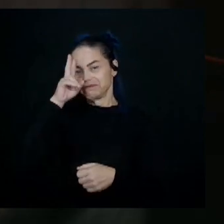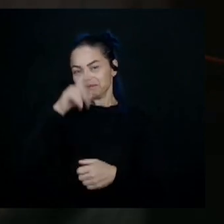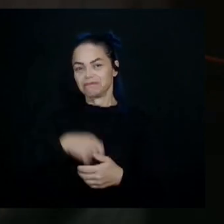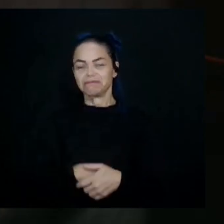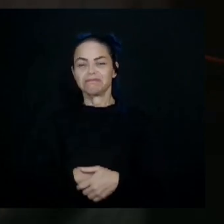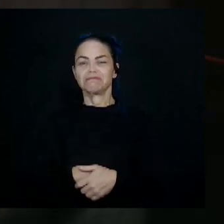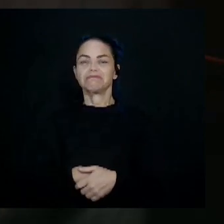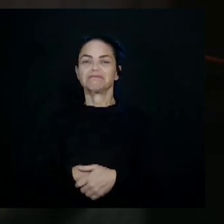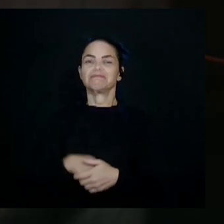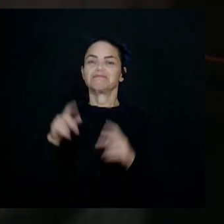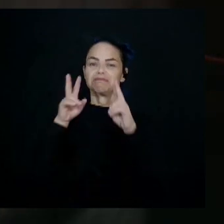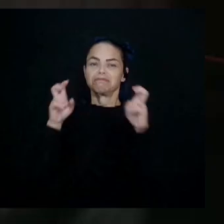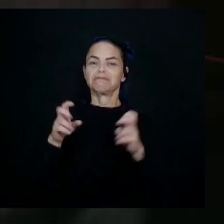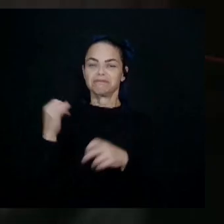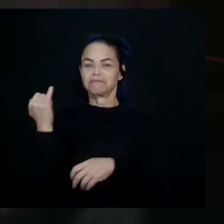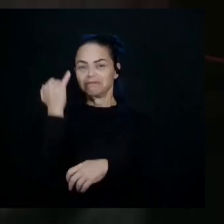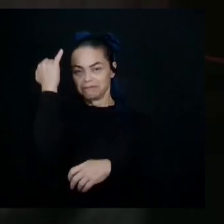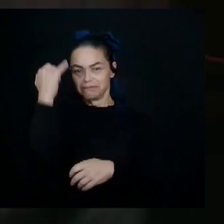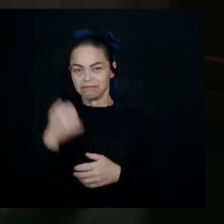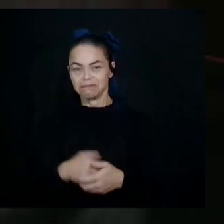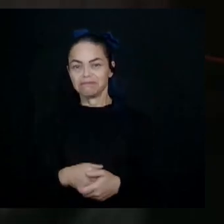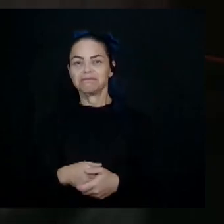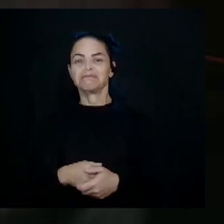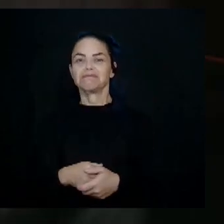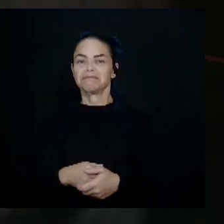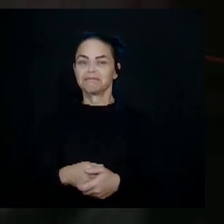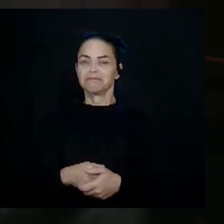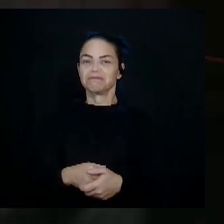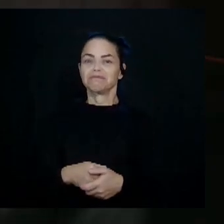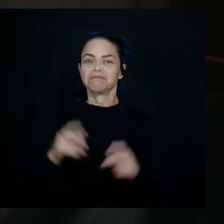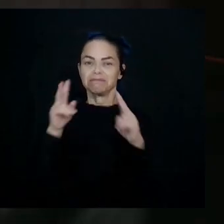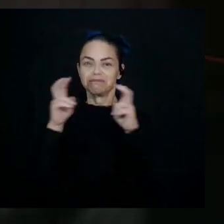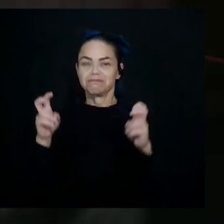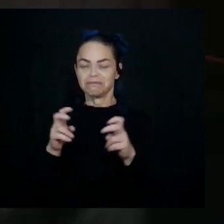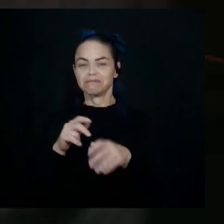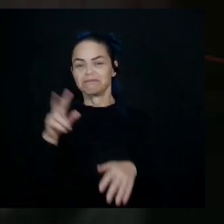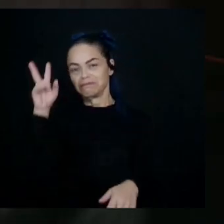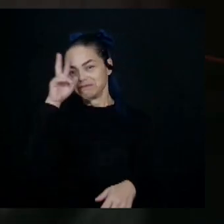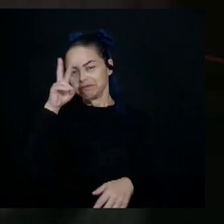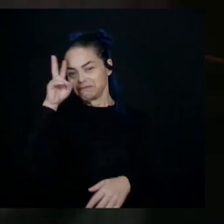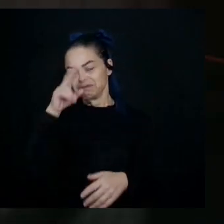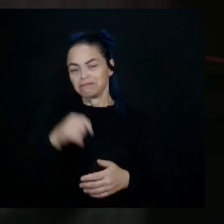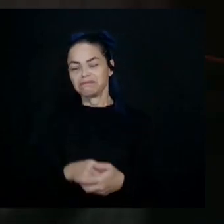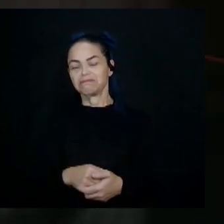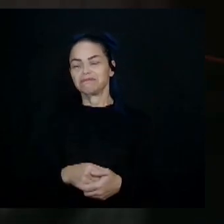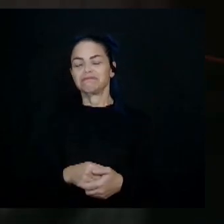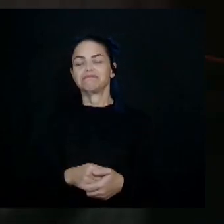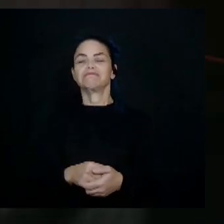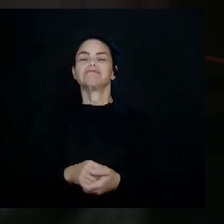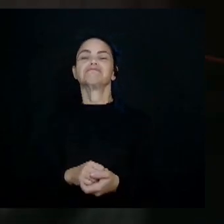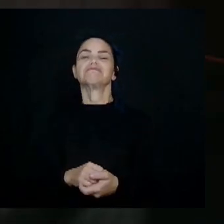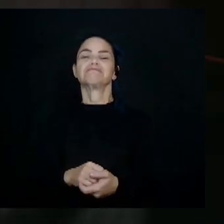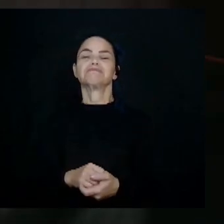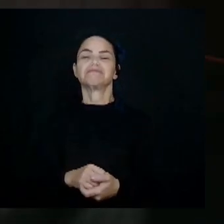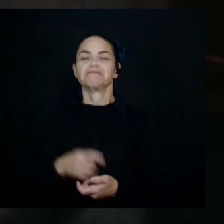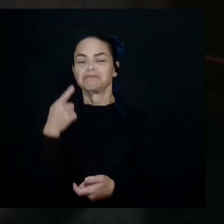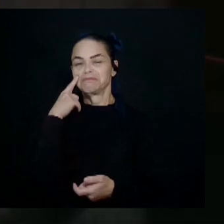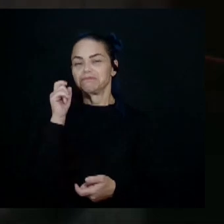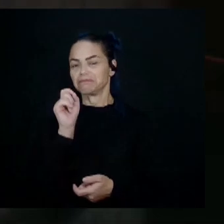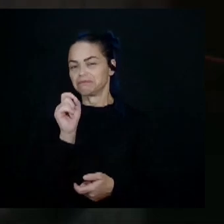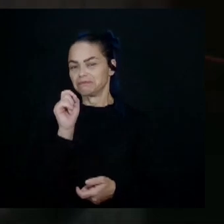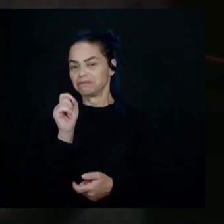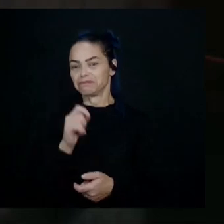um tema importante. A gente fala na segunda-feira, gente, deixa eu puxar aqui para ver o que nós vamos